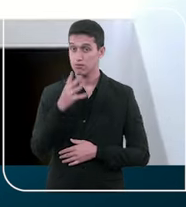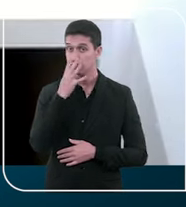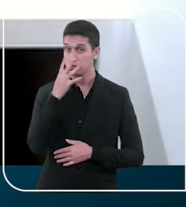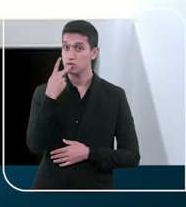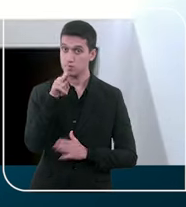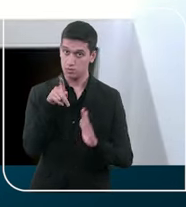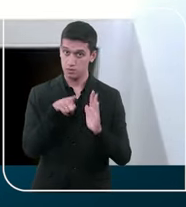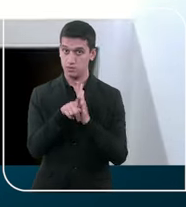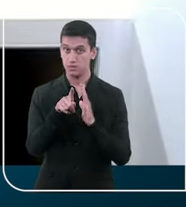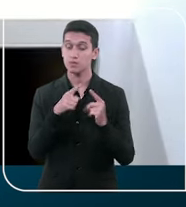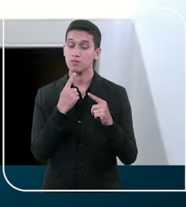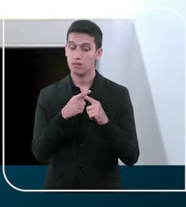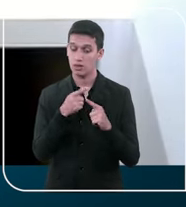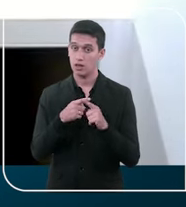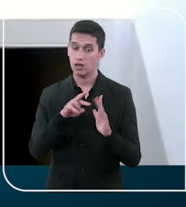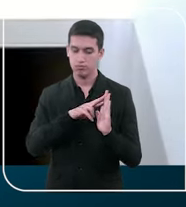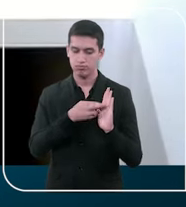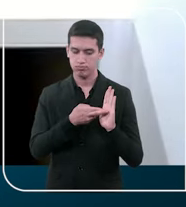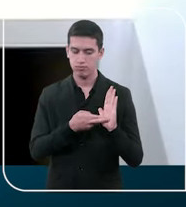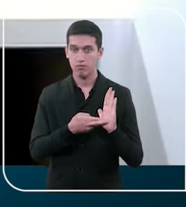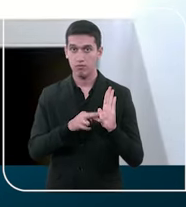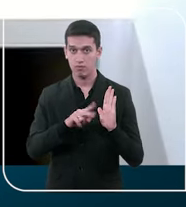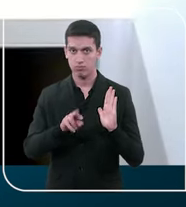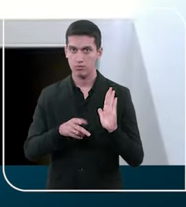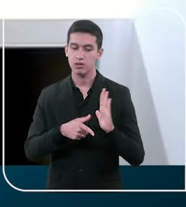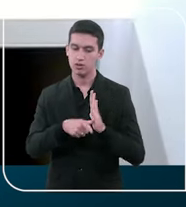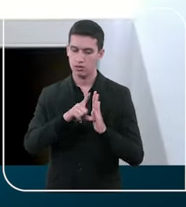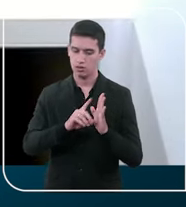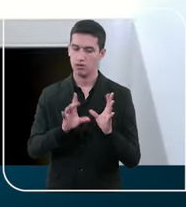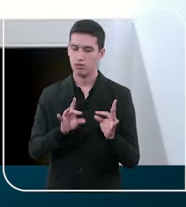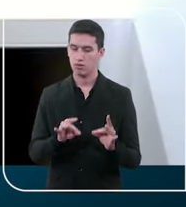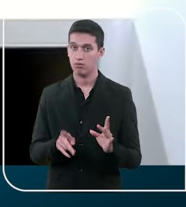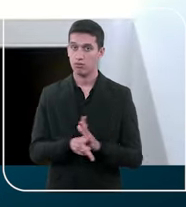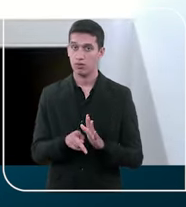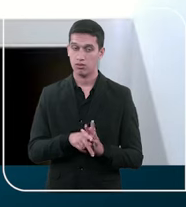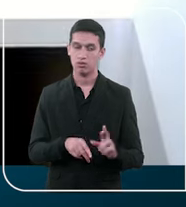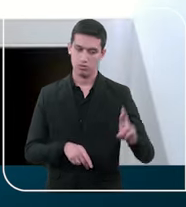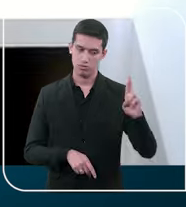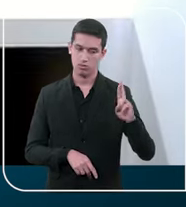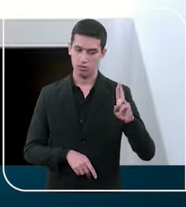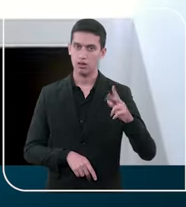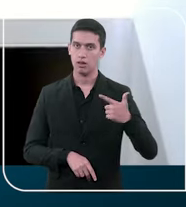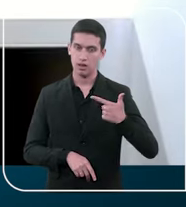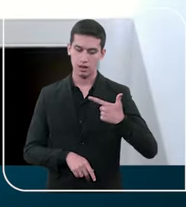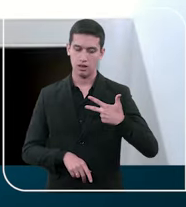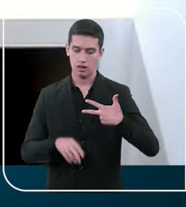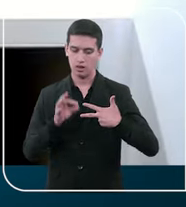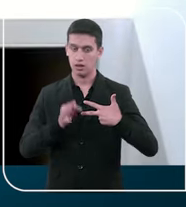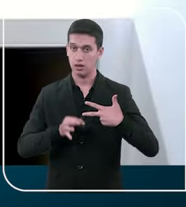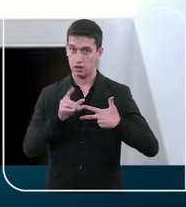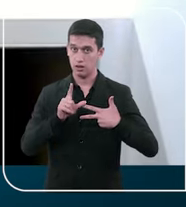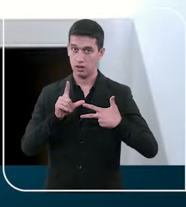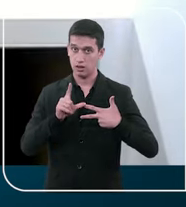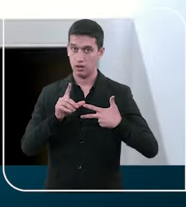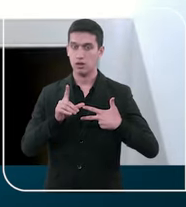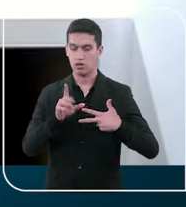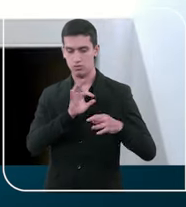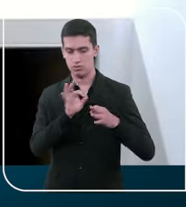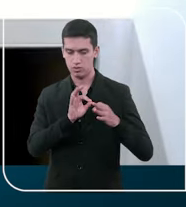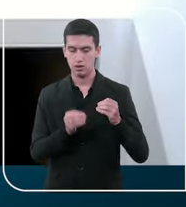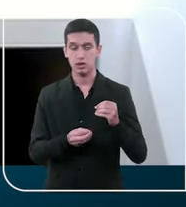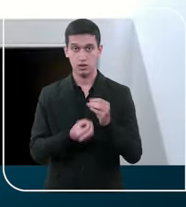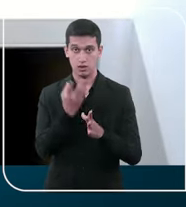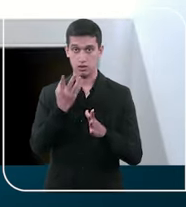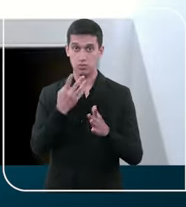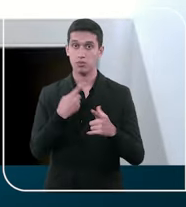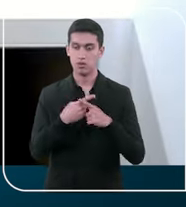É interessante essa pergunta, porque esses requisitos eles são definidos previamente pelo legislador constitucional, né? O legislador constitucional